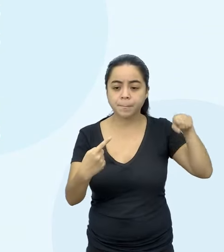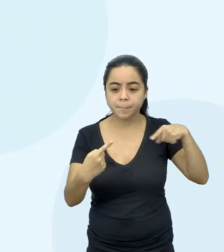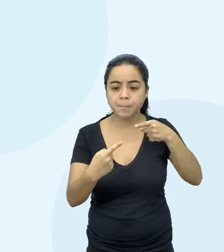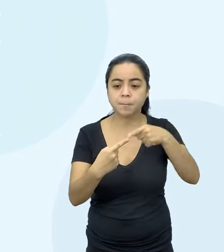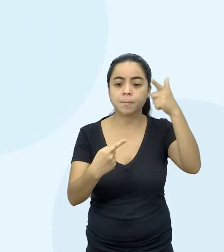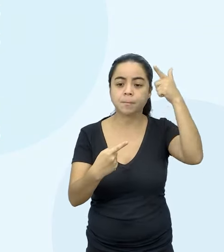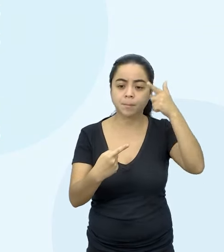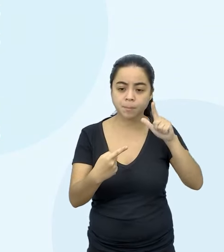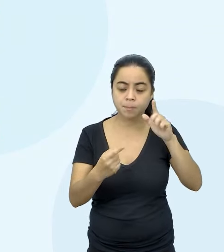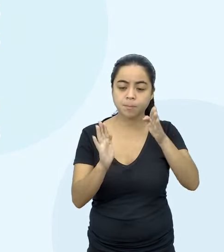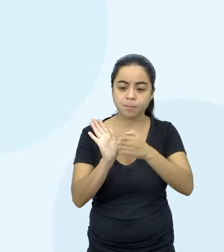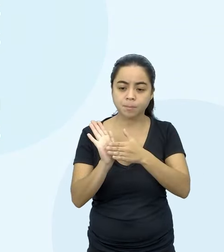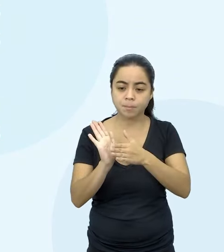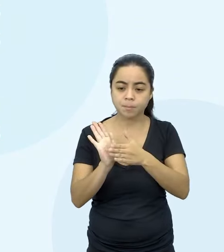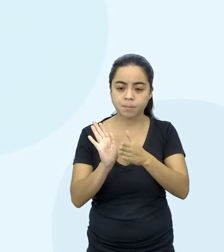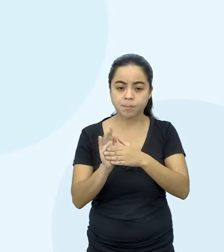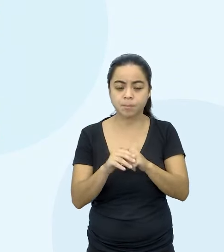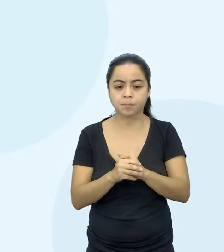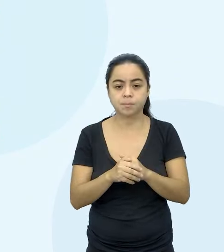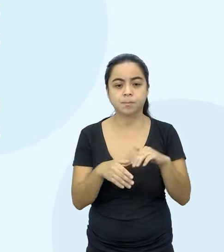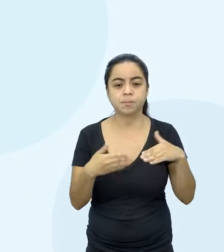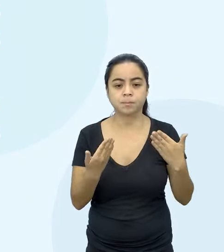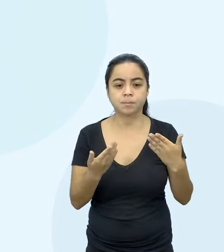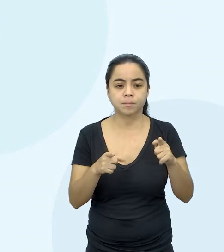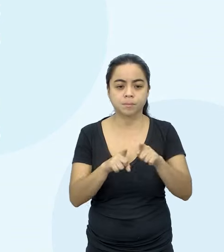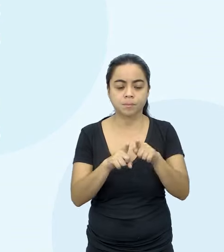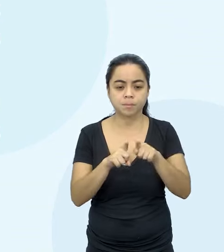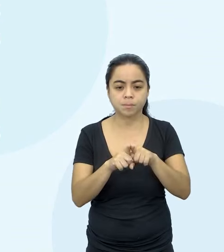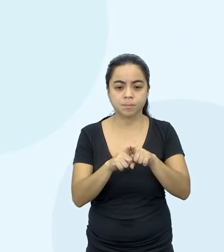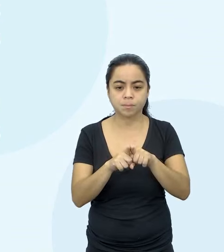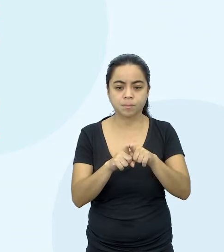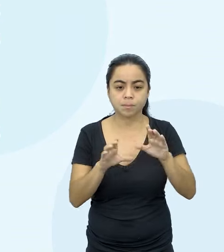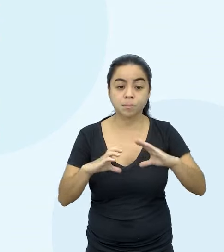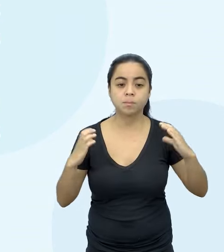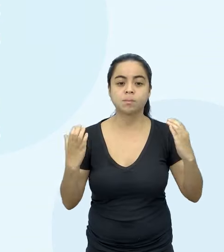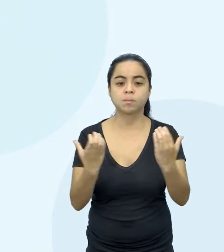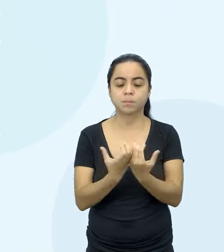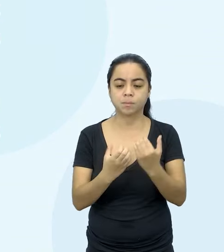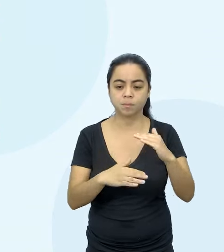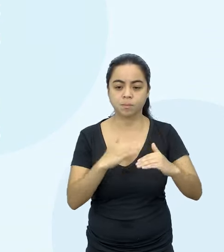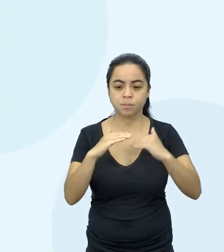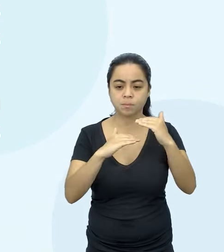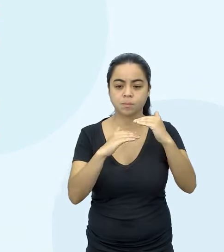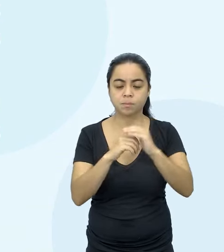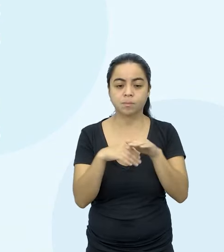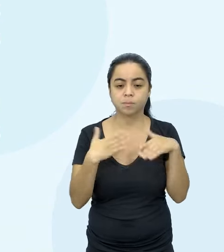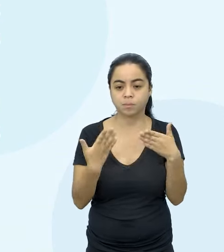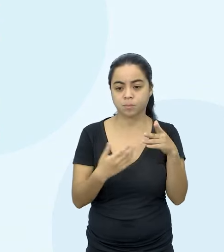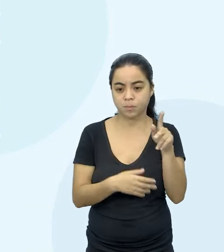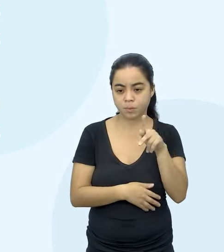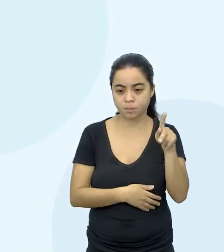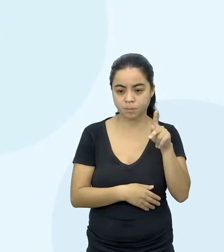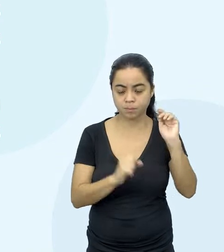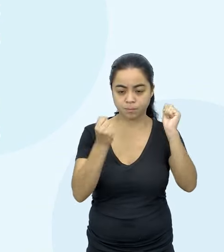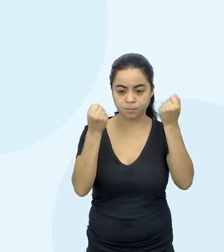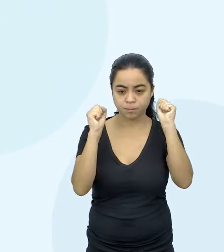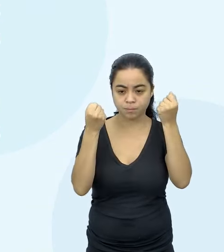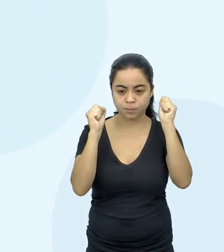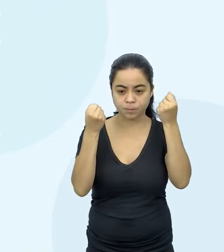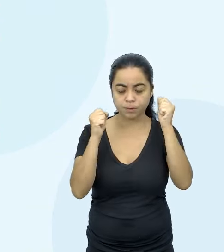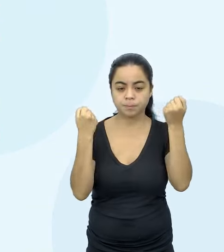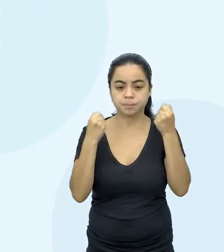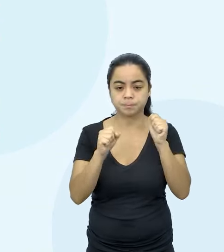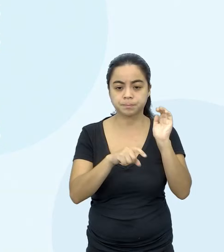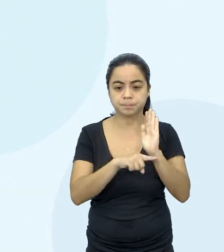a proposta do dia, né? E propor ações em conjunto, que isso que é importante. Então, aqui no caso a gente comentou do professor de educação física, que